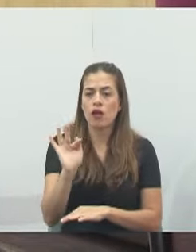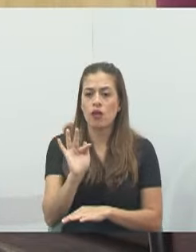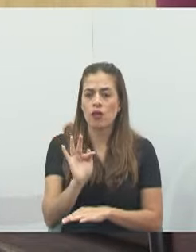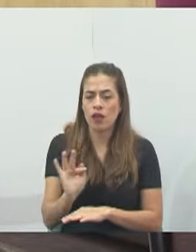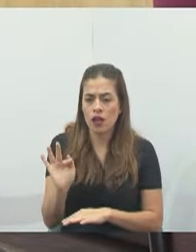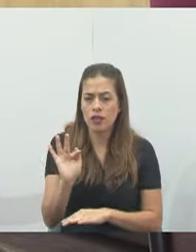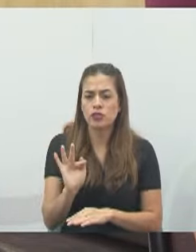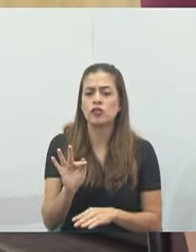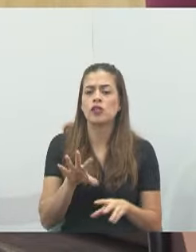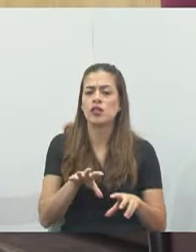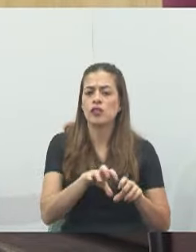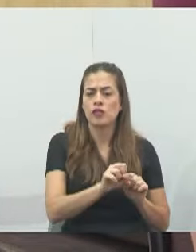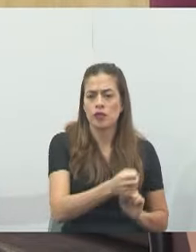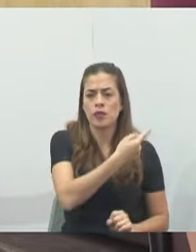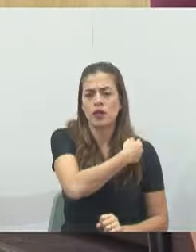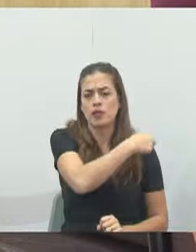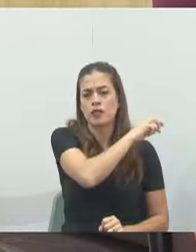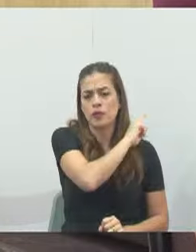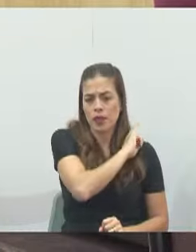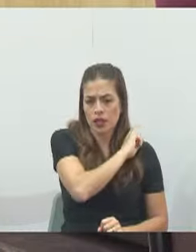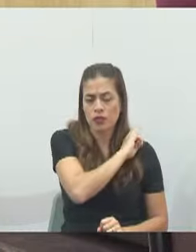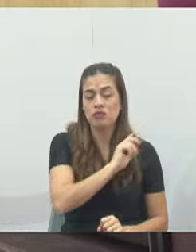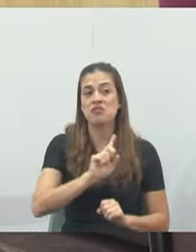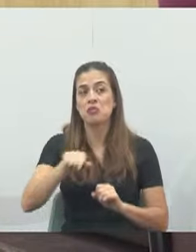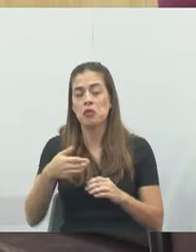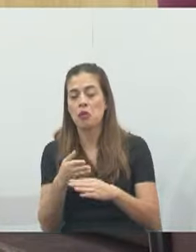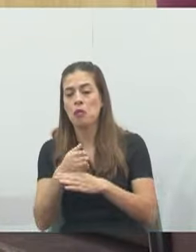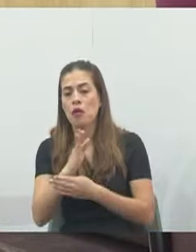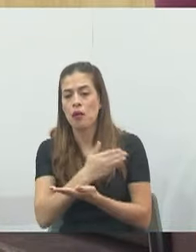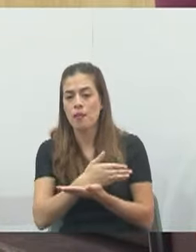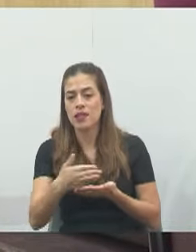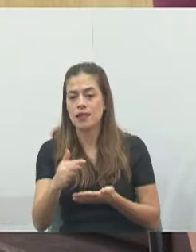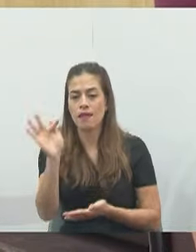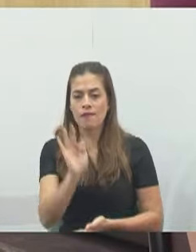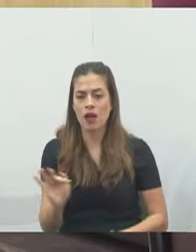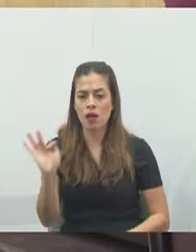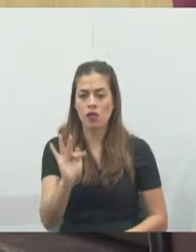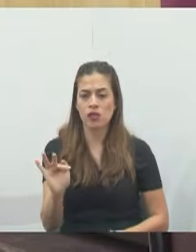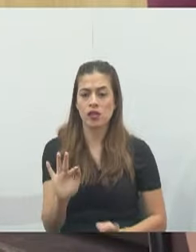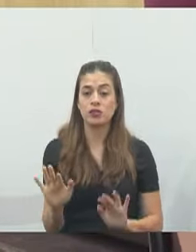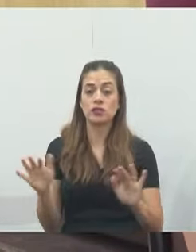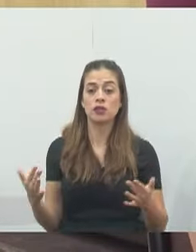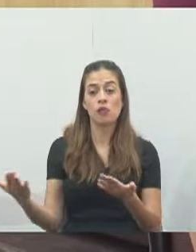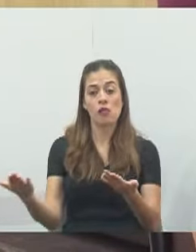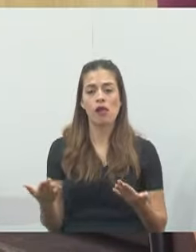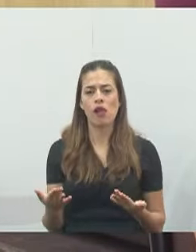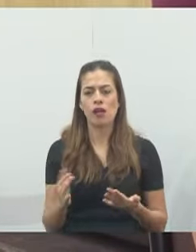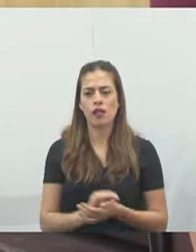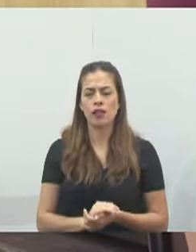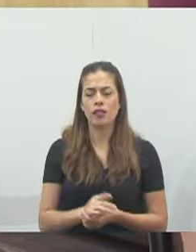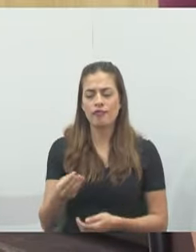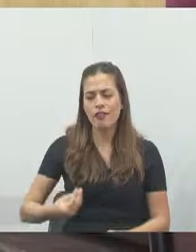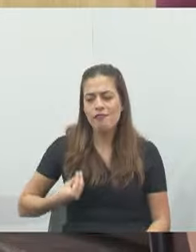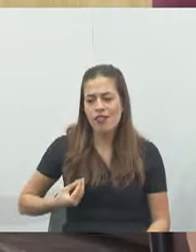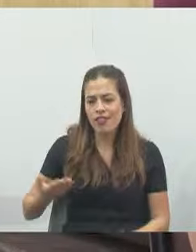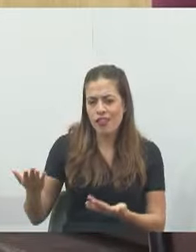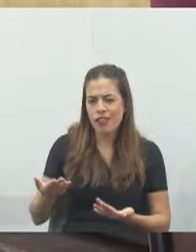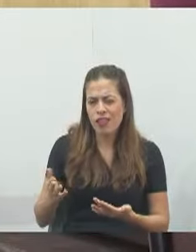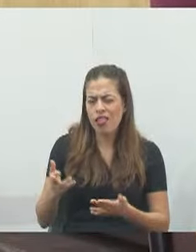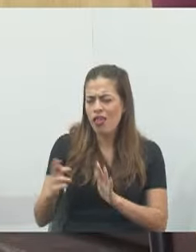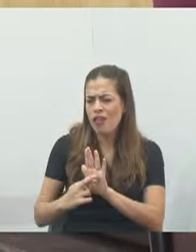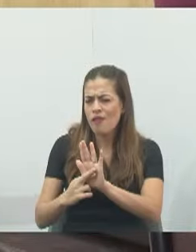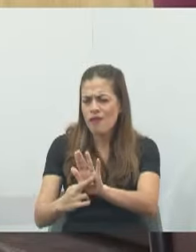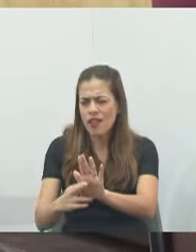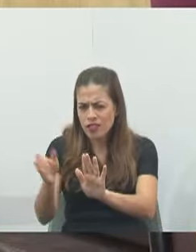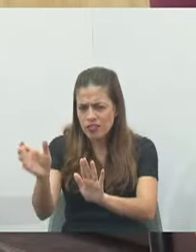formar ali no ensino médio, eu ia adentrar na faculdade. E seria o momento que ele estava ali da vida dele. Então, era uma